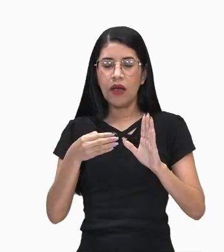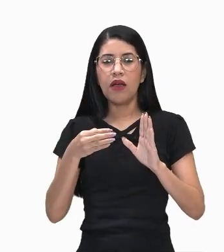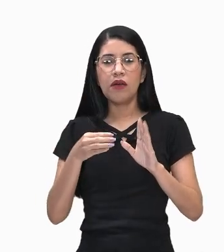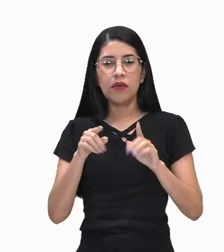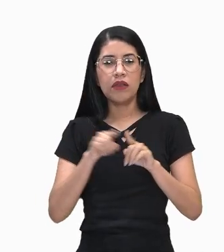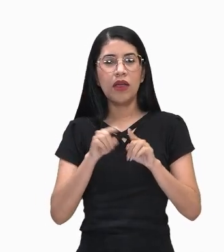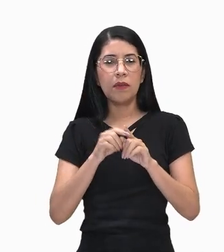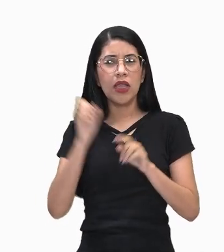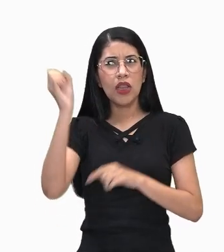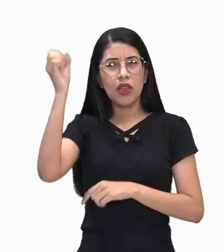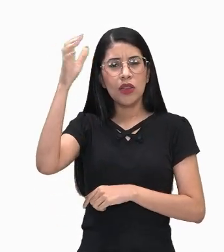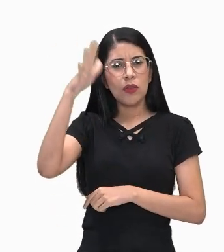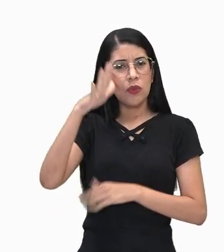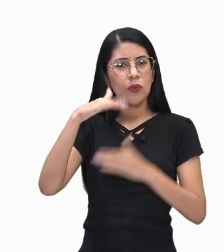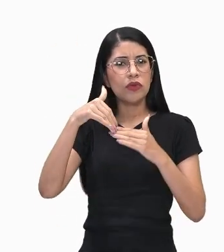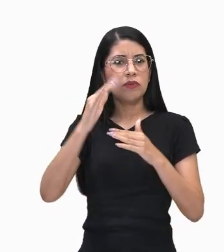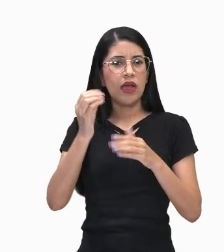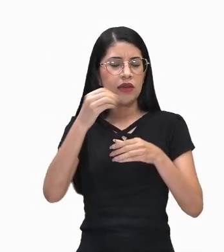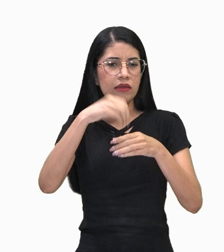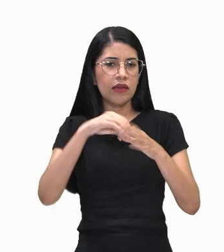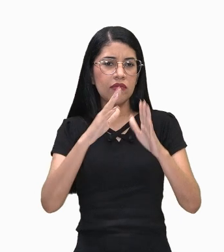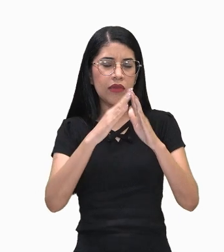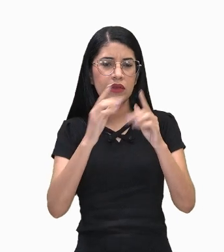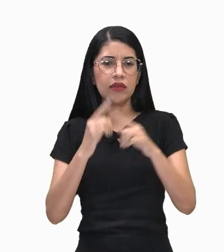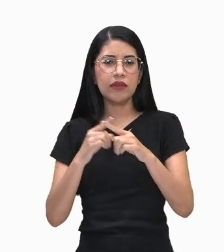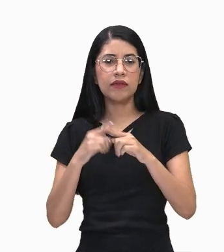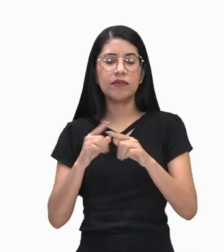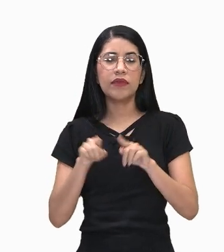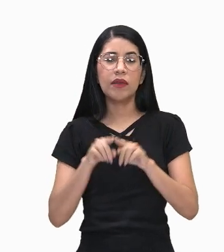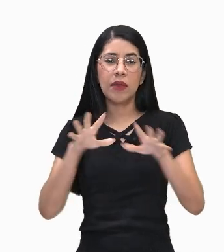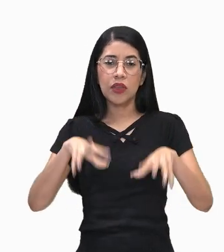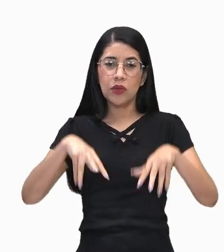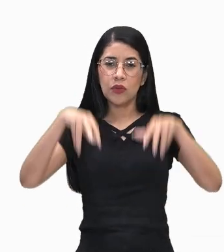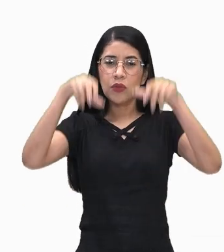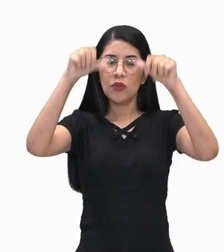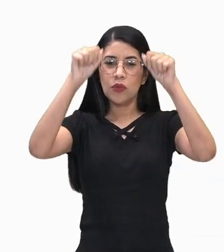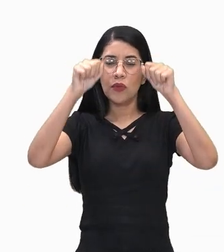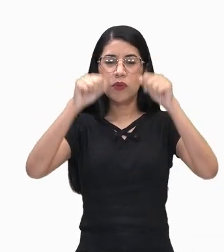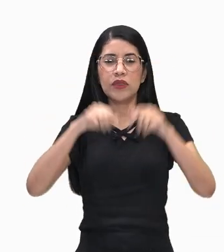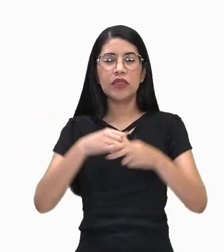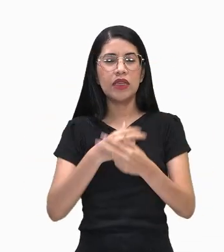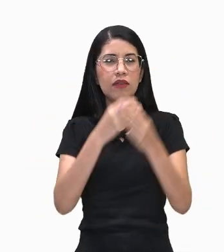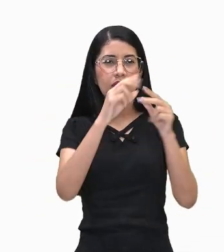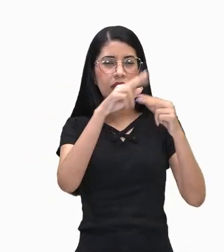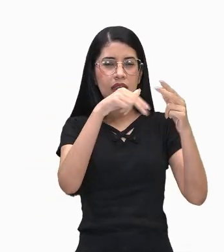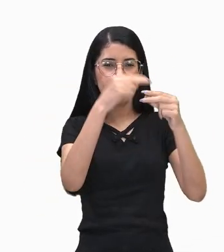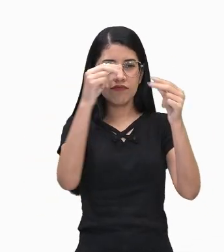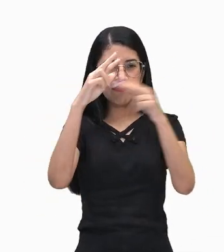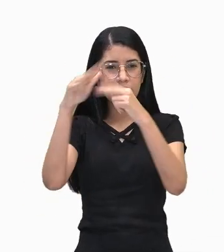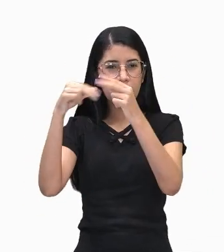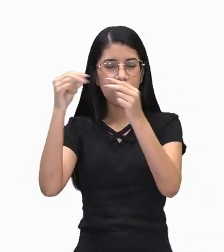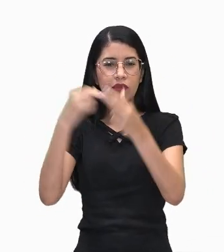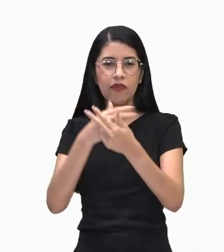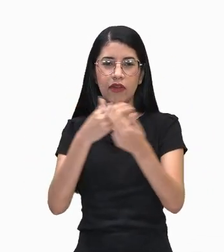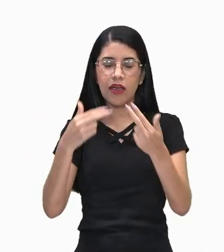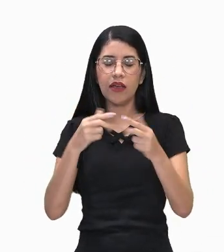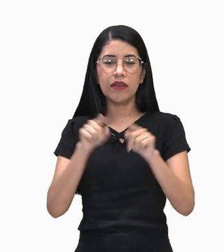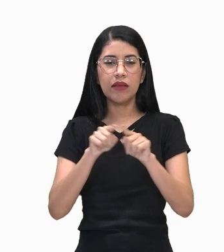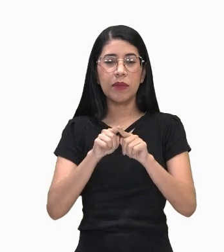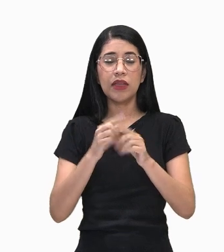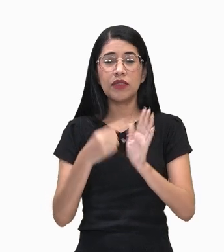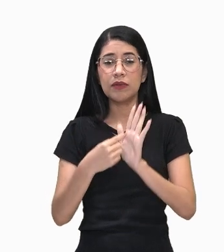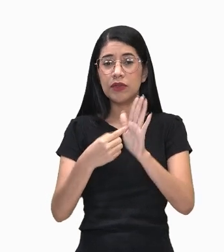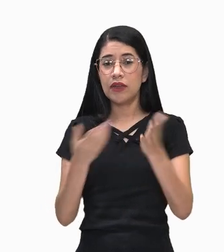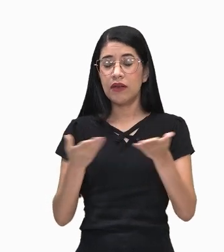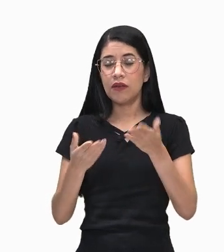interior, torres pontiagudas, esguias e grande ornamentação. E a gente vai mostrar uma igreja, tá? Nós vamos